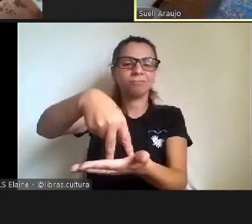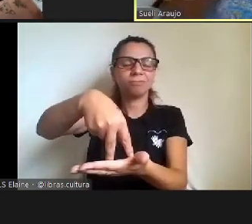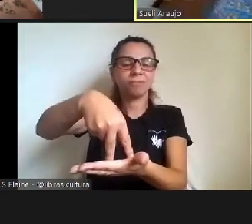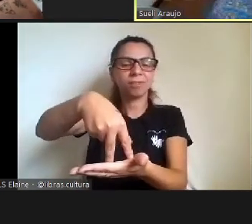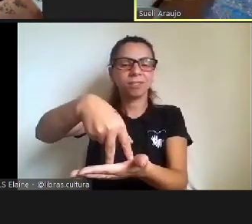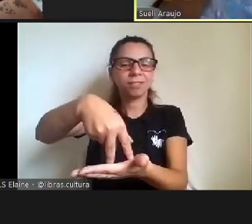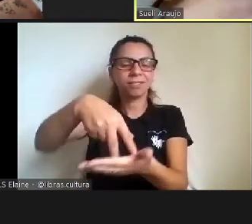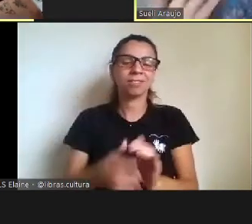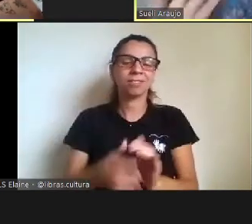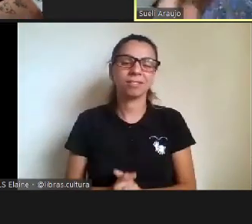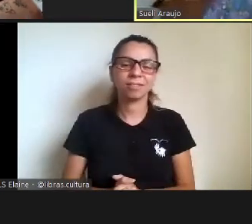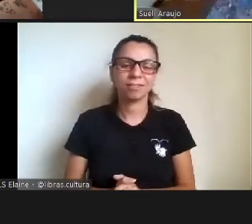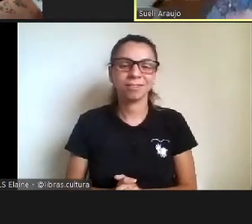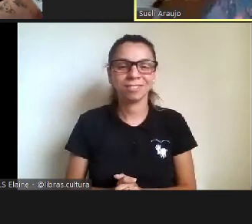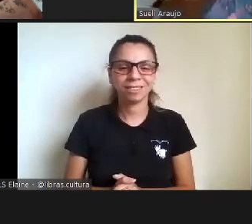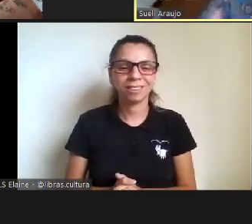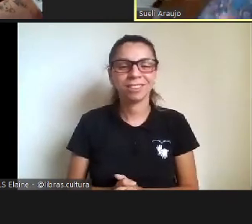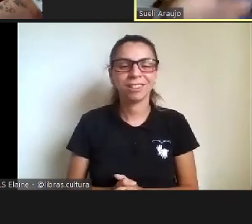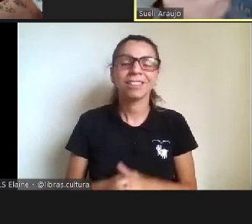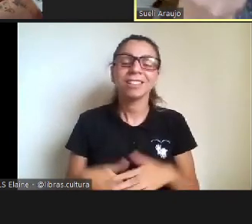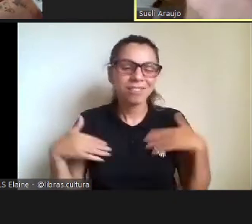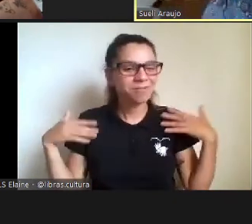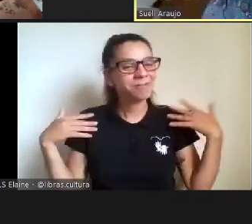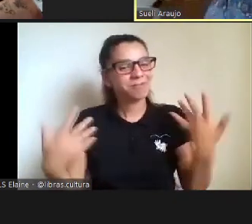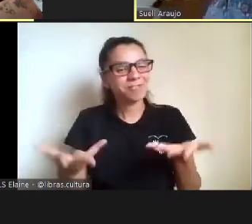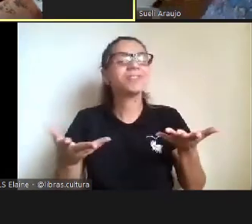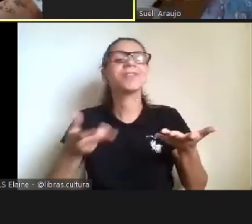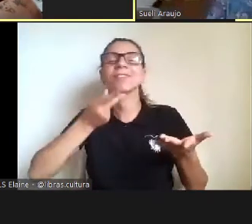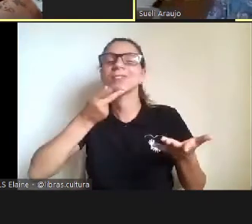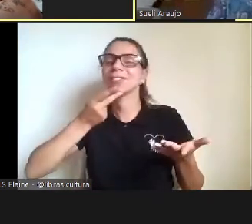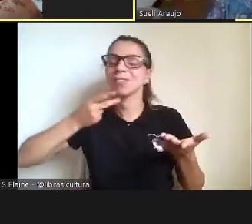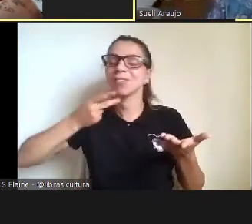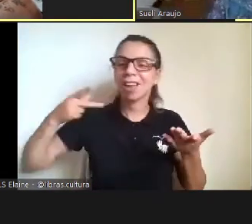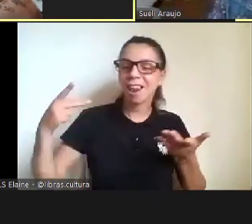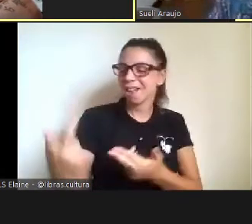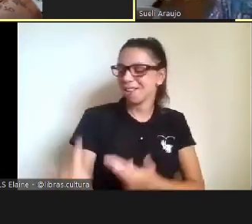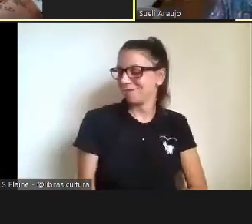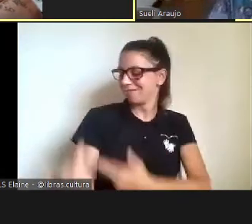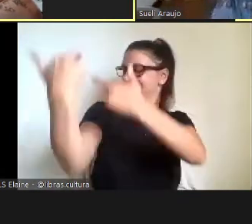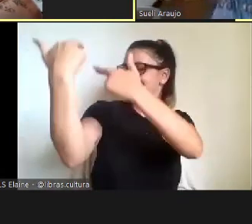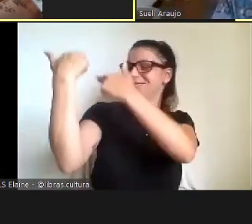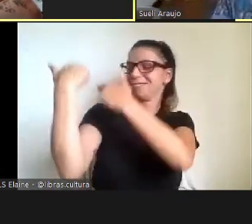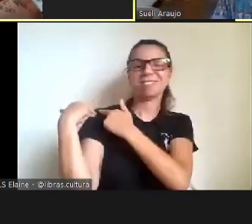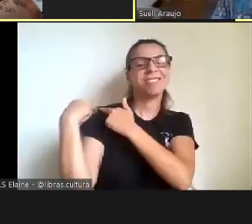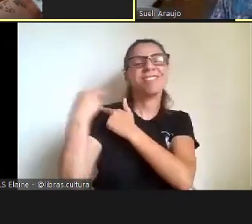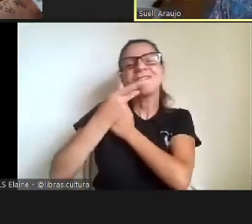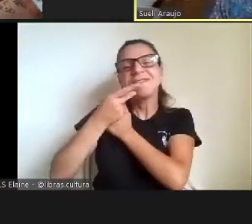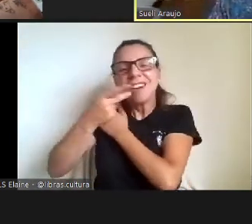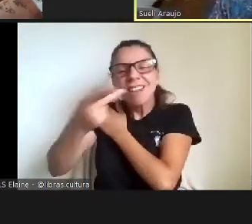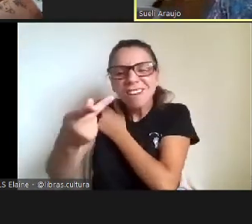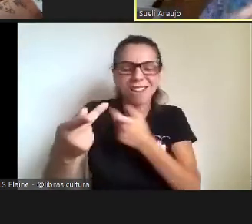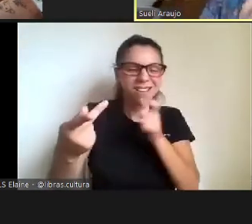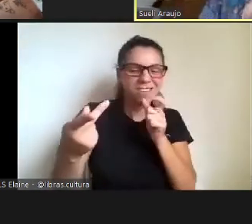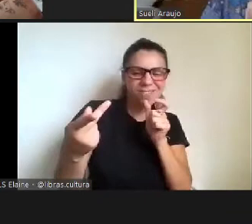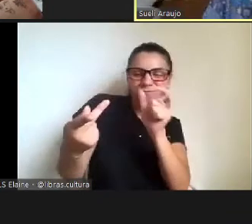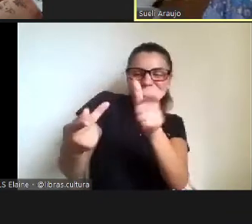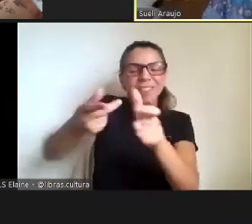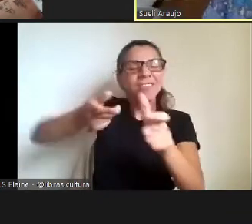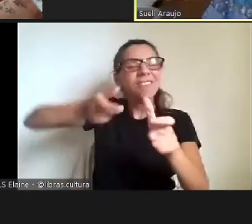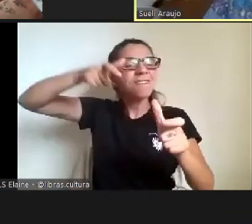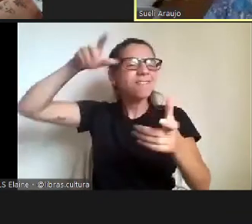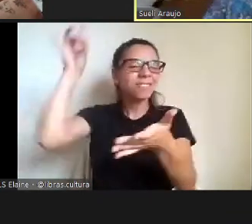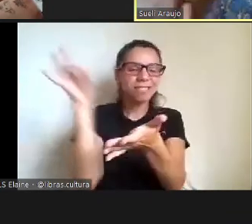mesuras. Vamos lá, a gente falar e se responsabilizar por aquilo que a gente fala e põe no mundo.